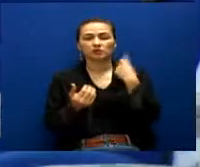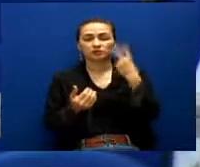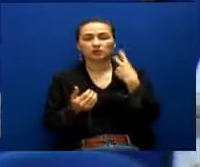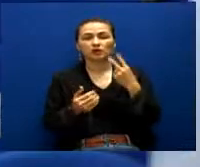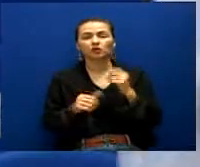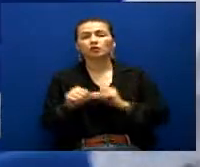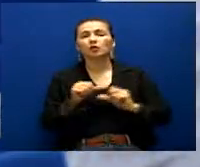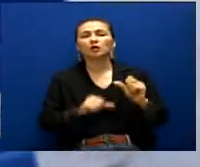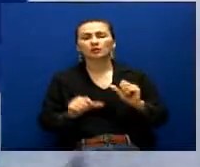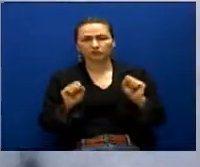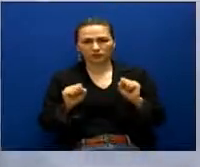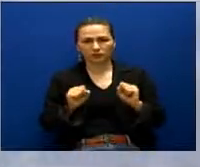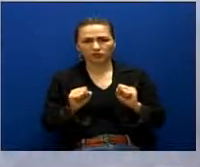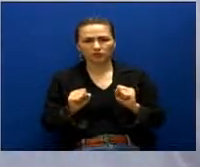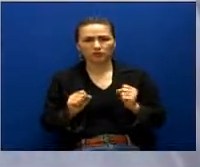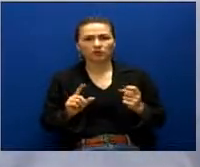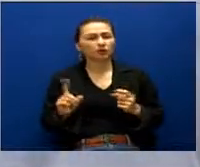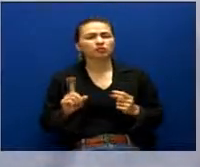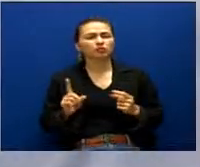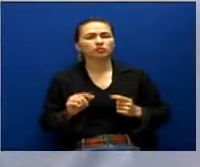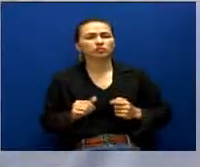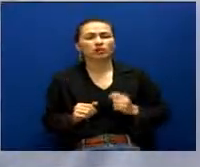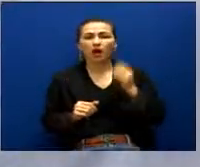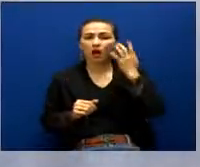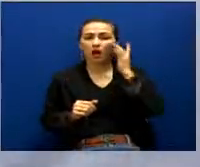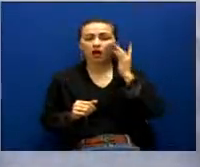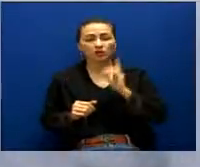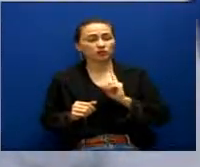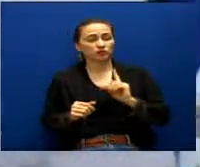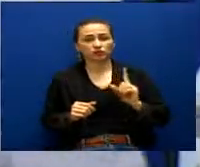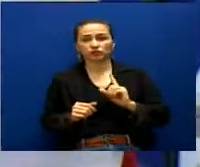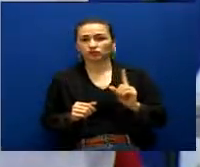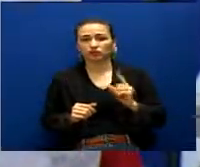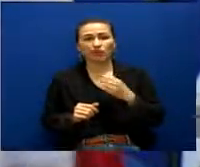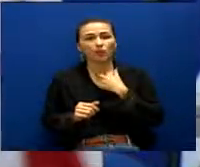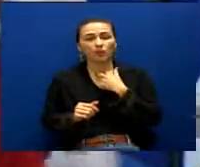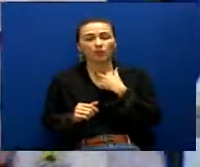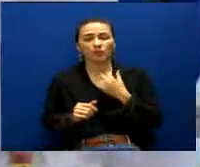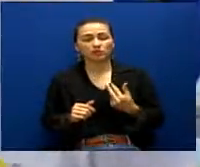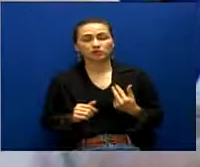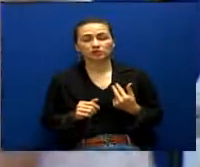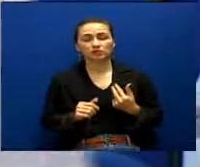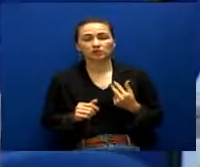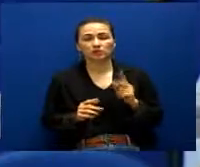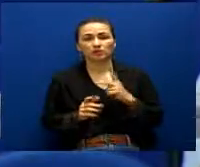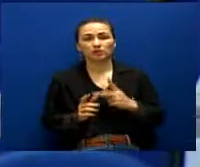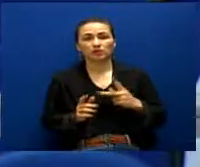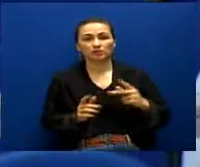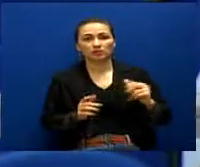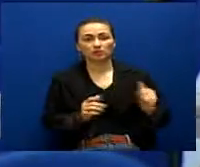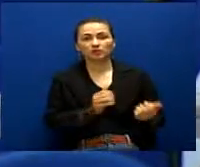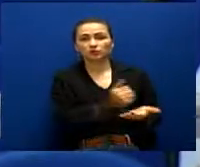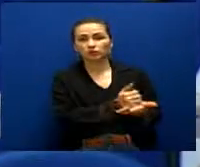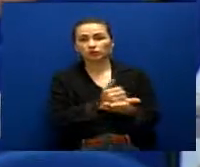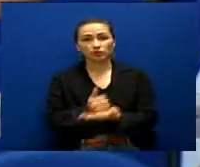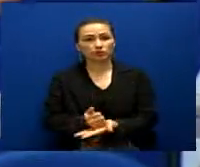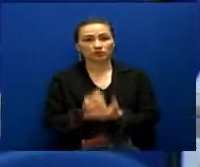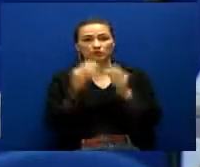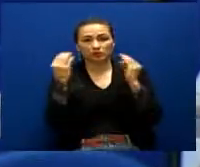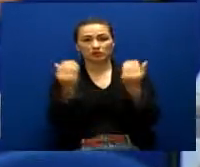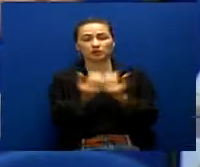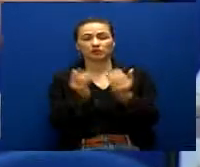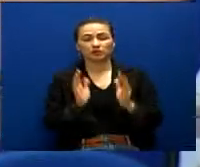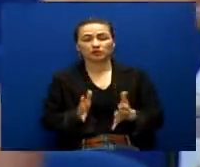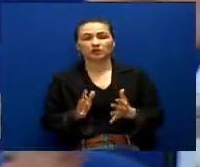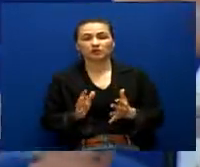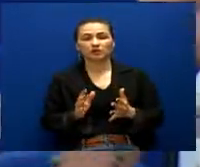presidente? Eu acredito que não. O Pélix, da Comissão de Finanças. Não, o PPA já veio para casa. O que nós podemos fazer agora é